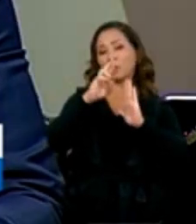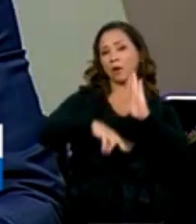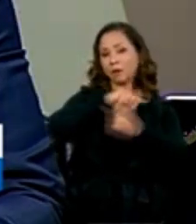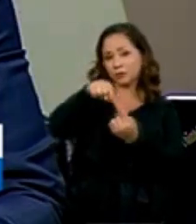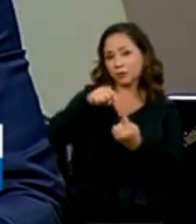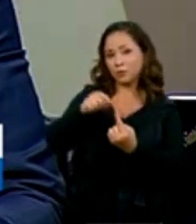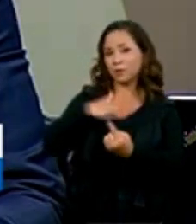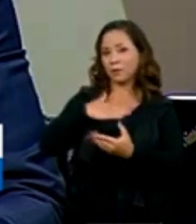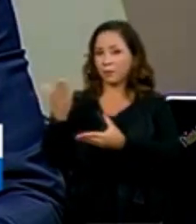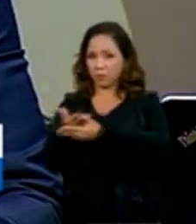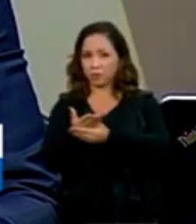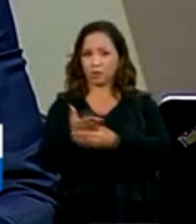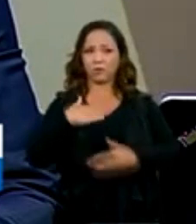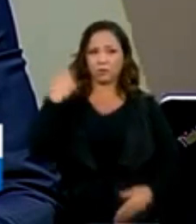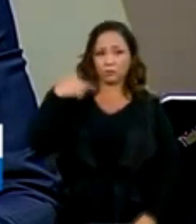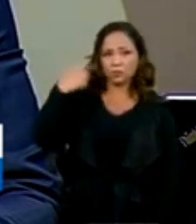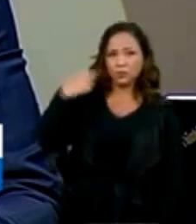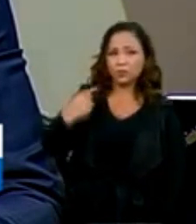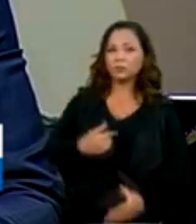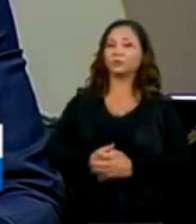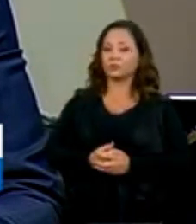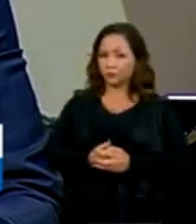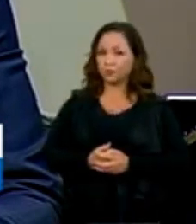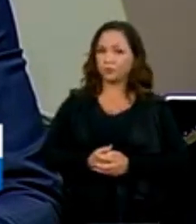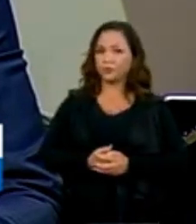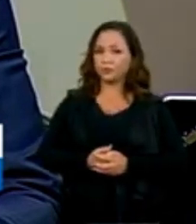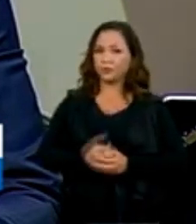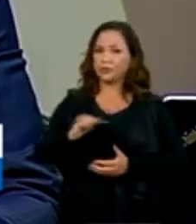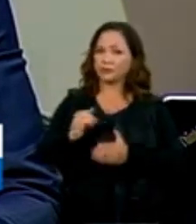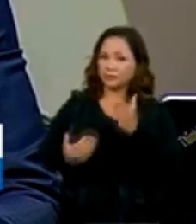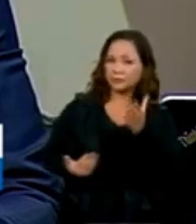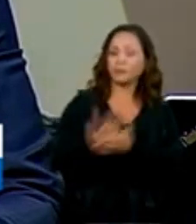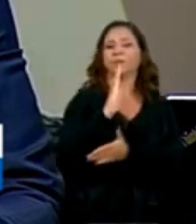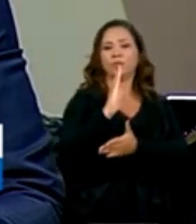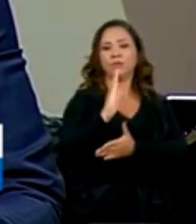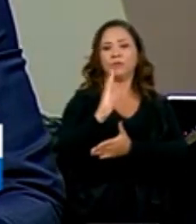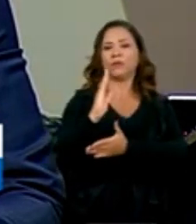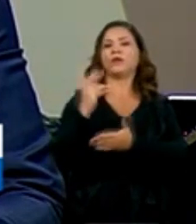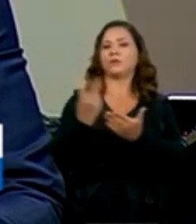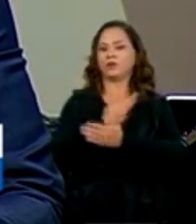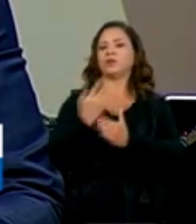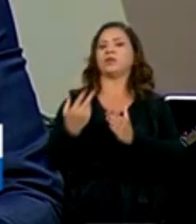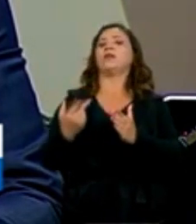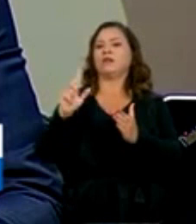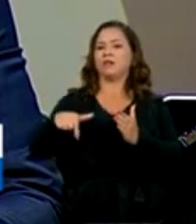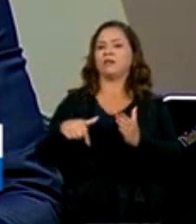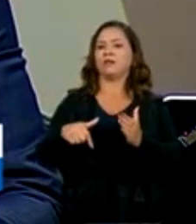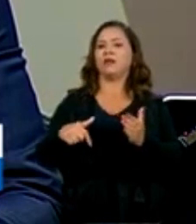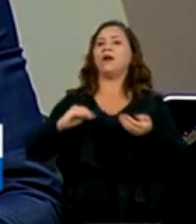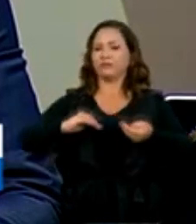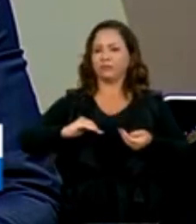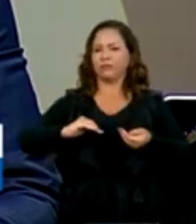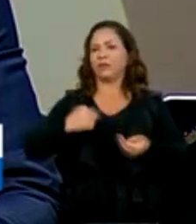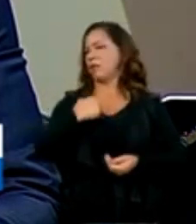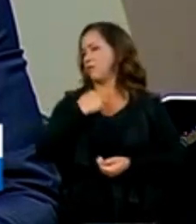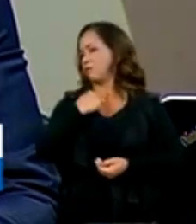Federal. O indicado por Luiz Inácio Lula da Silva para ocupar a vaga do então ministro Ricardo